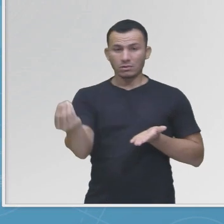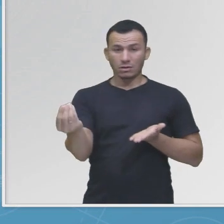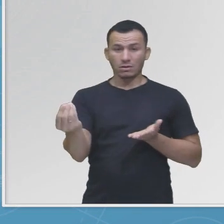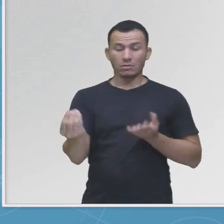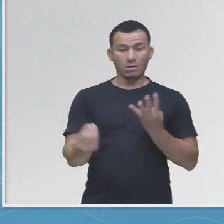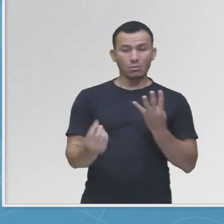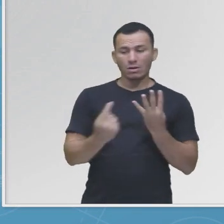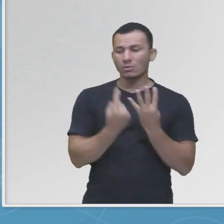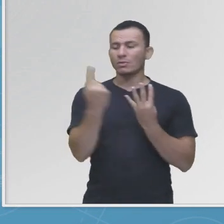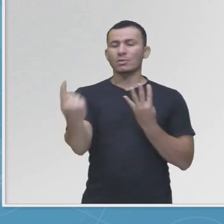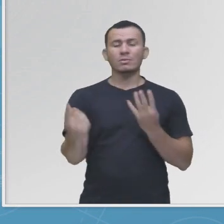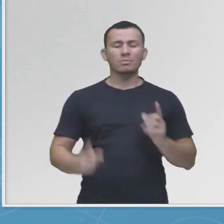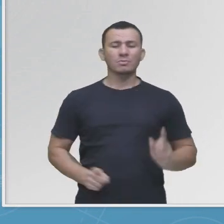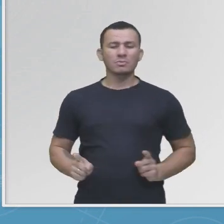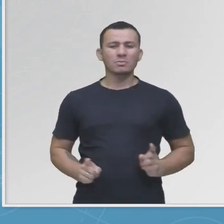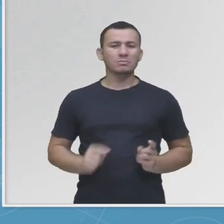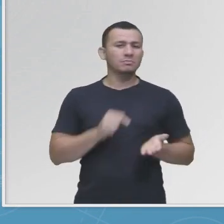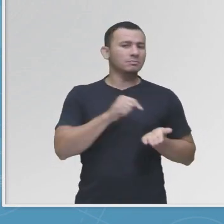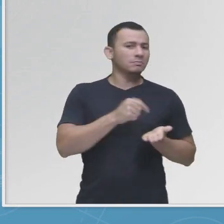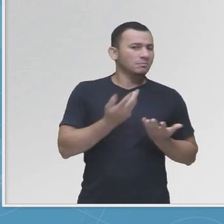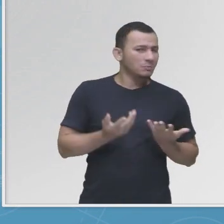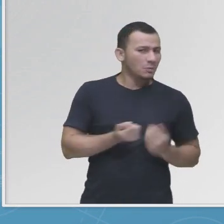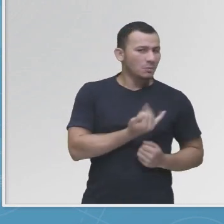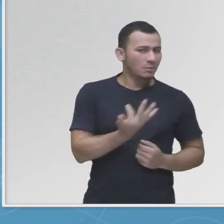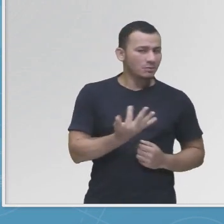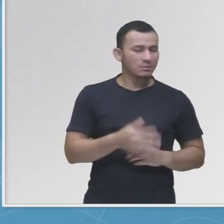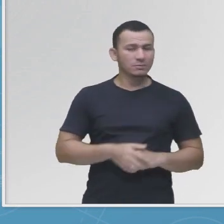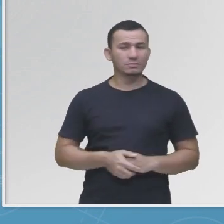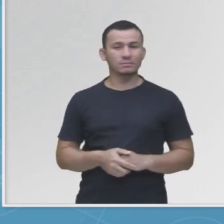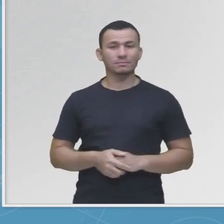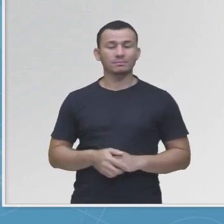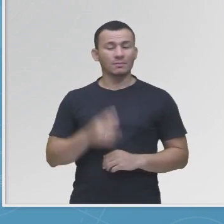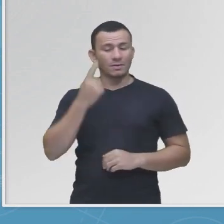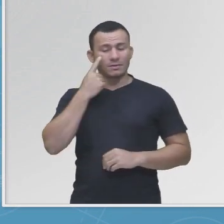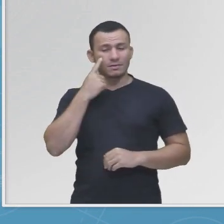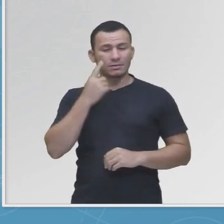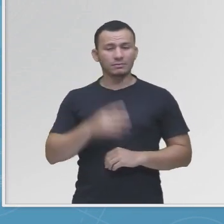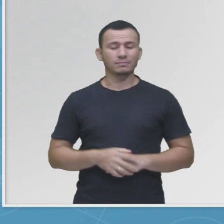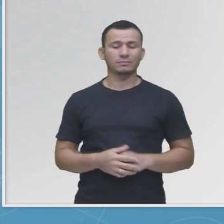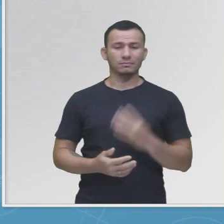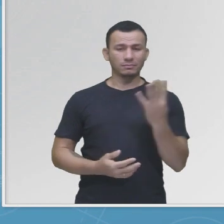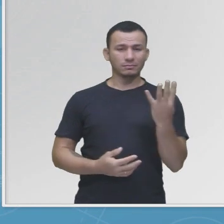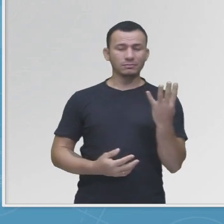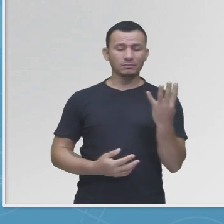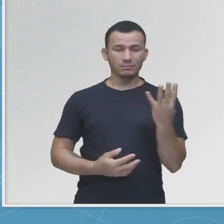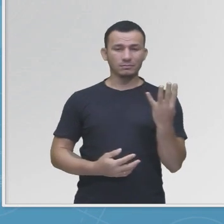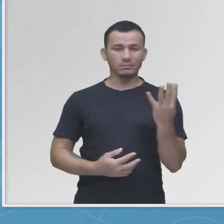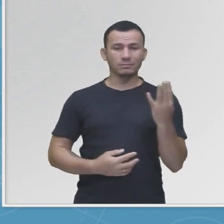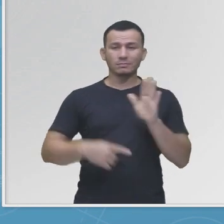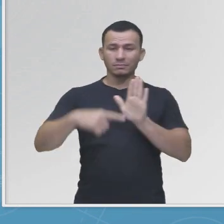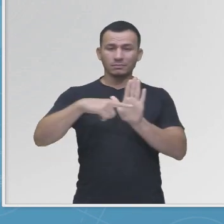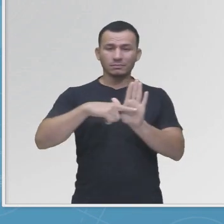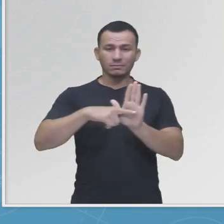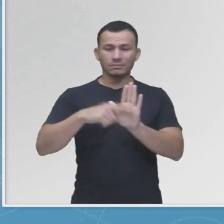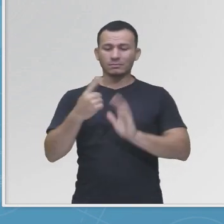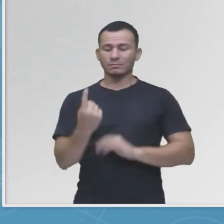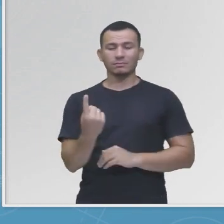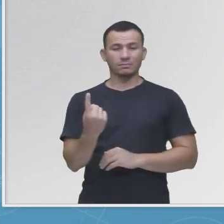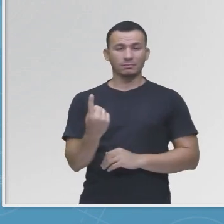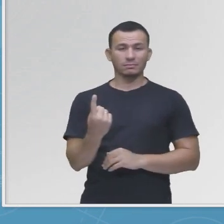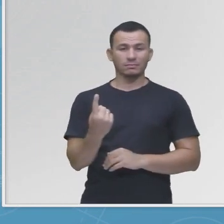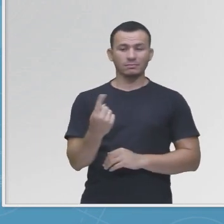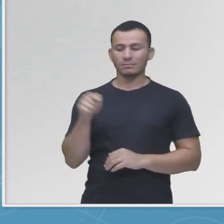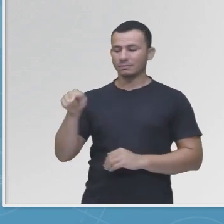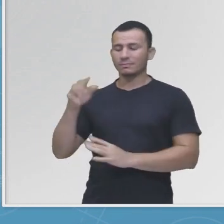né, o minuendo, o subtraindo e